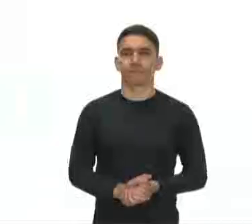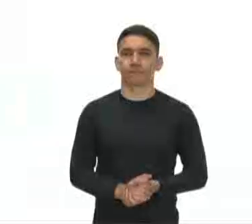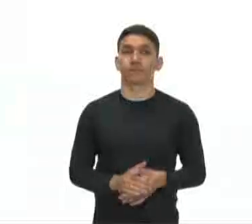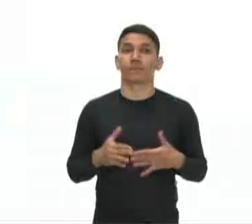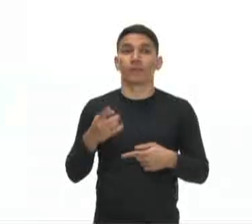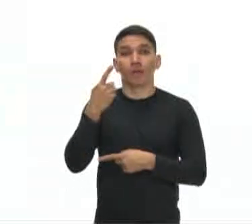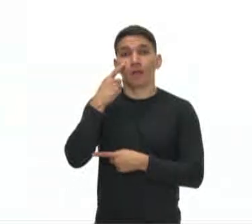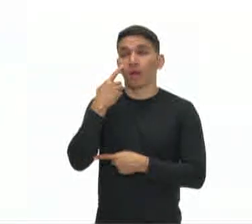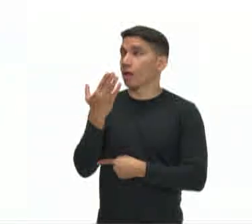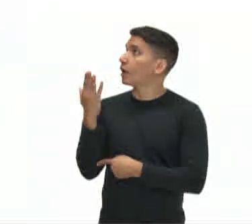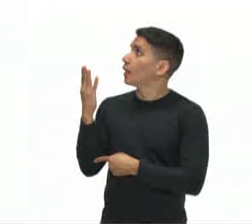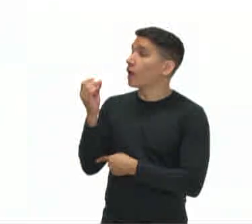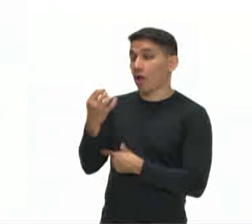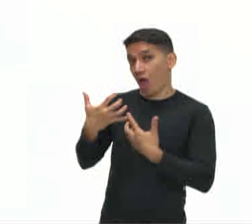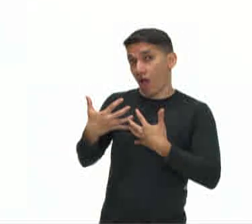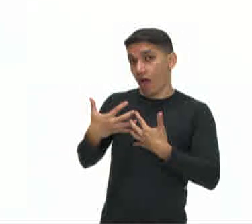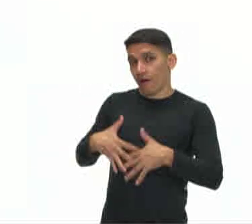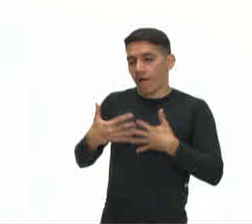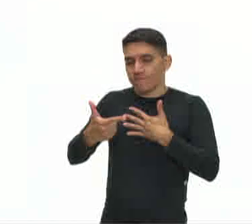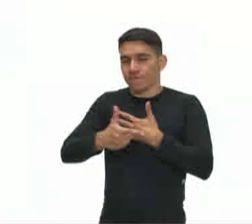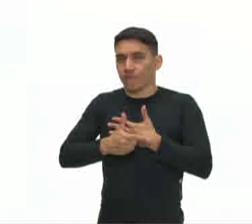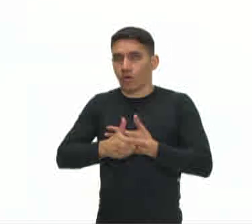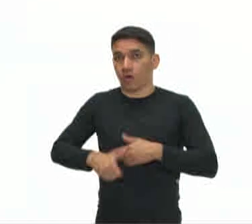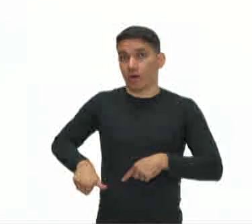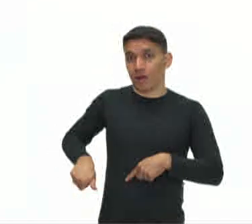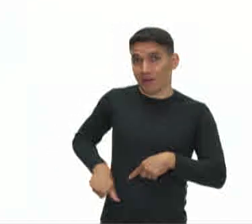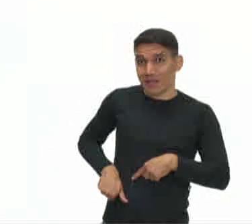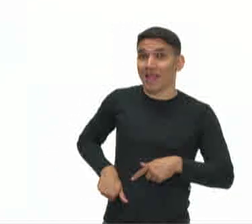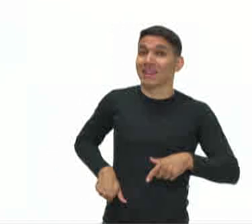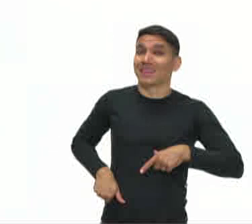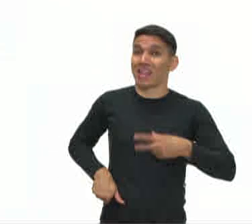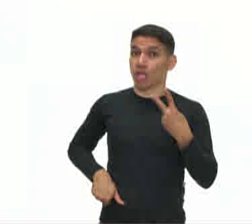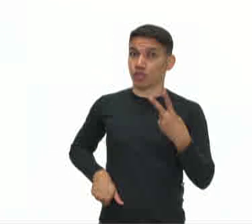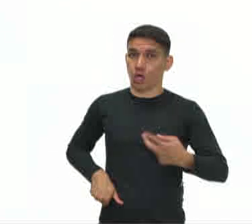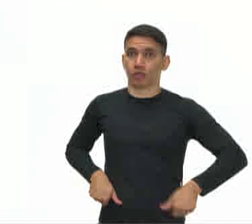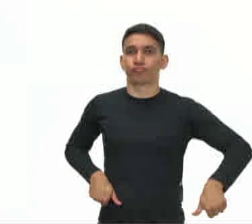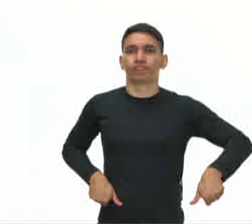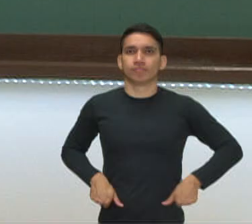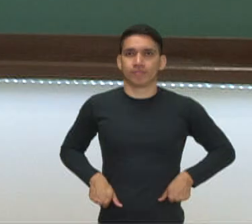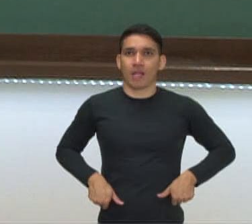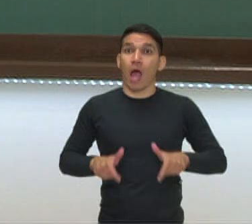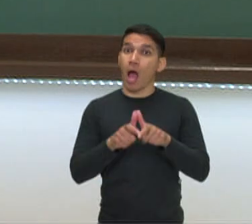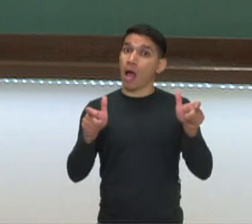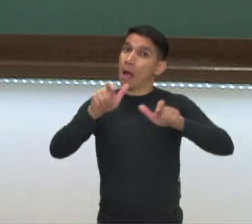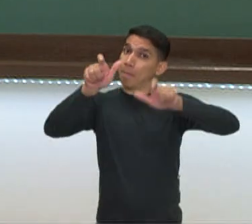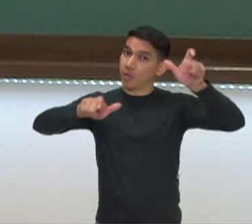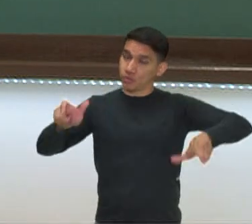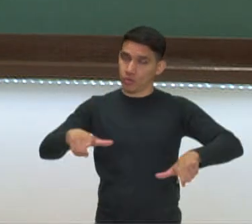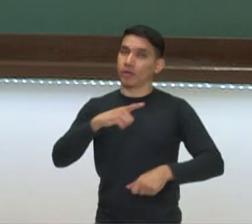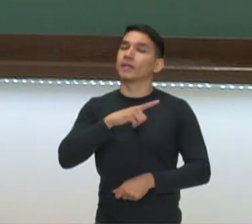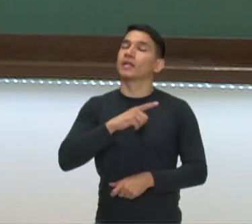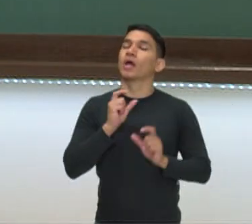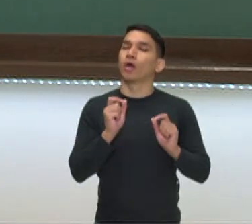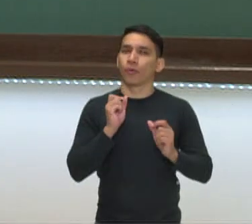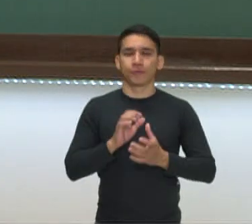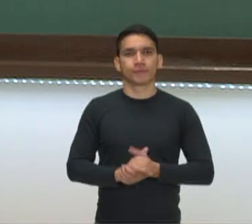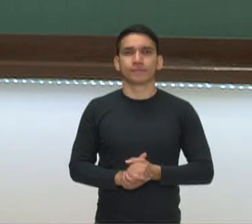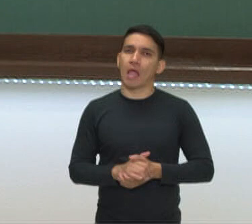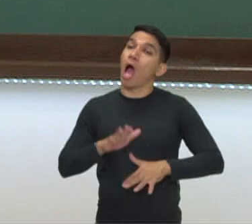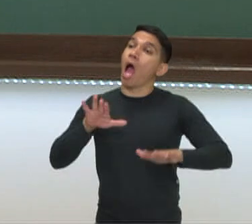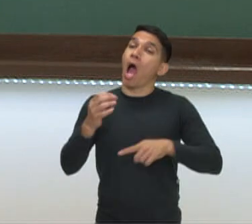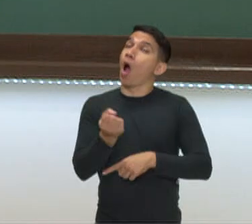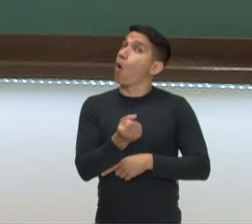a função dos nossos rins, nós temos 2 rins, né? A grande maioria das pessoas, existem